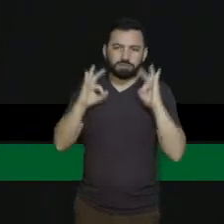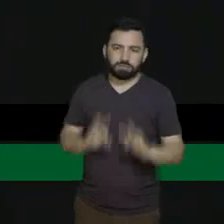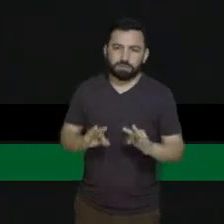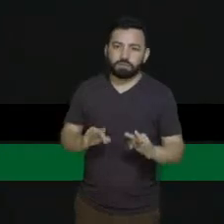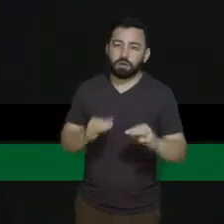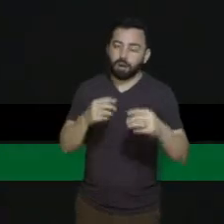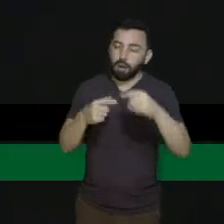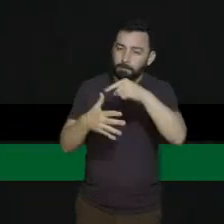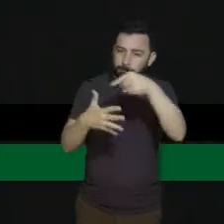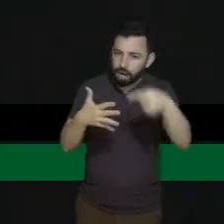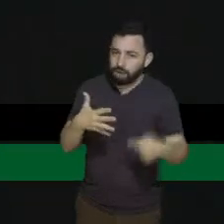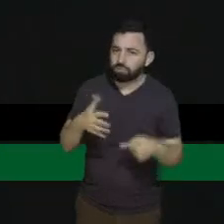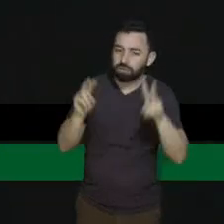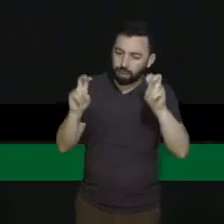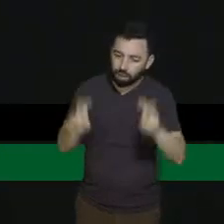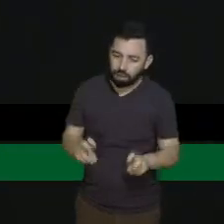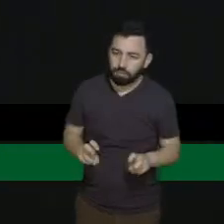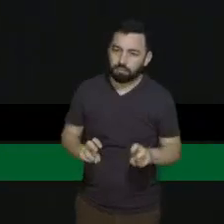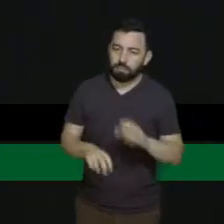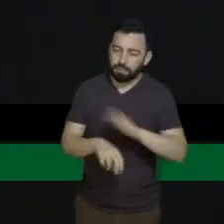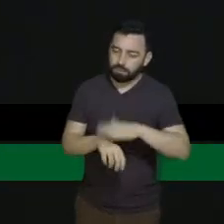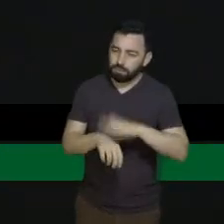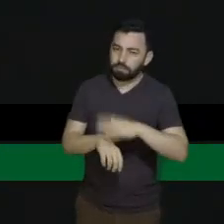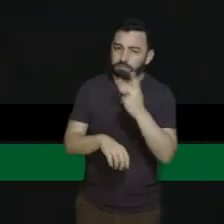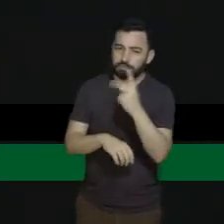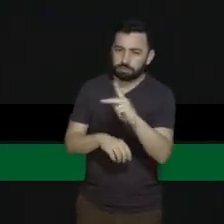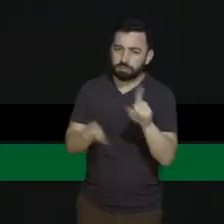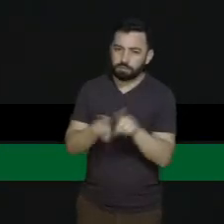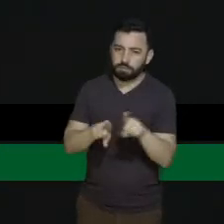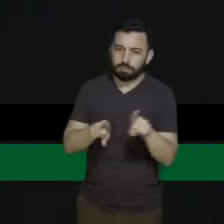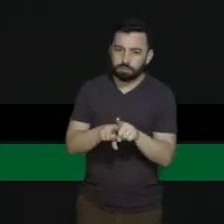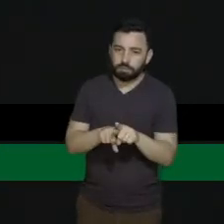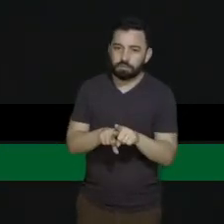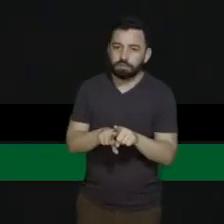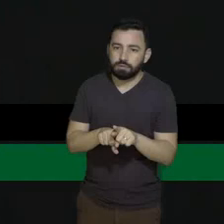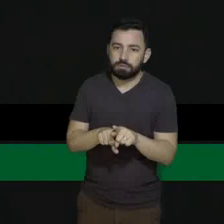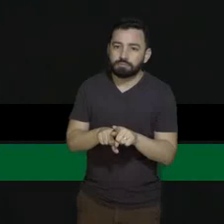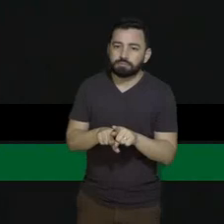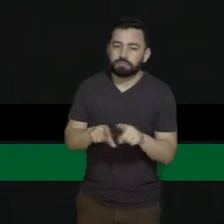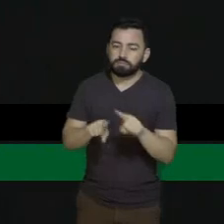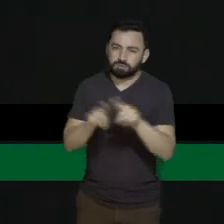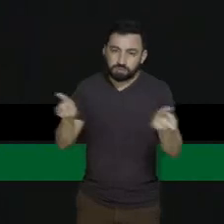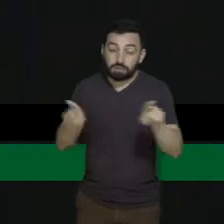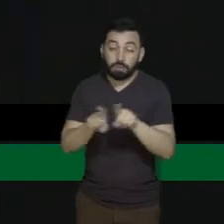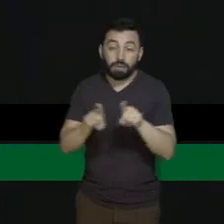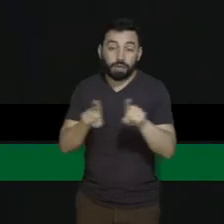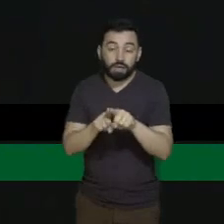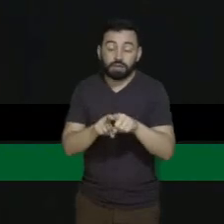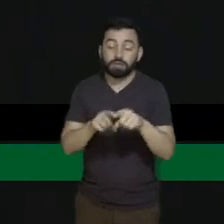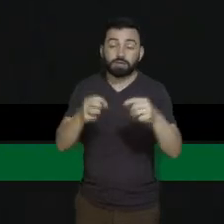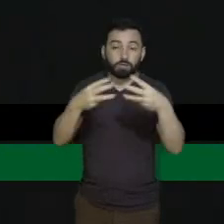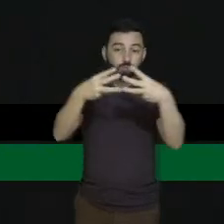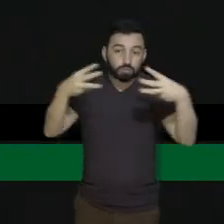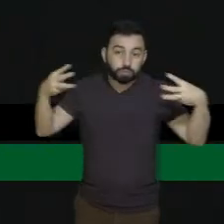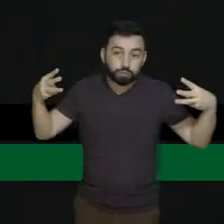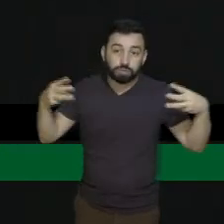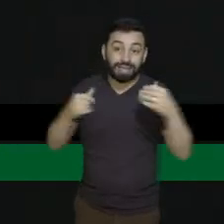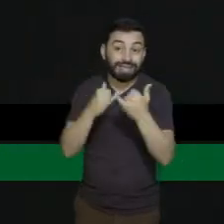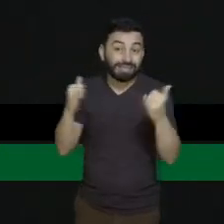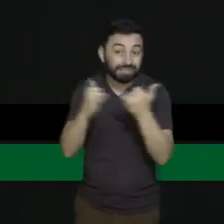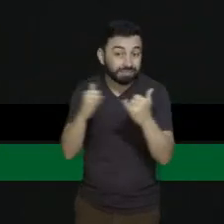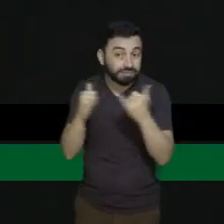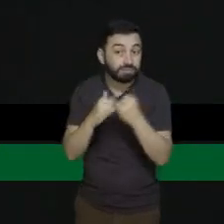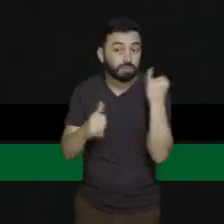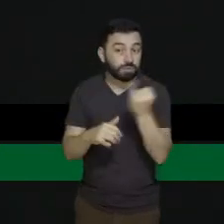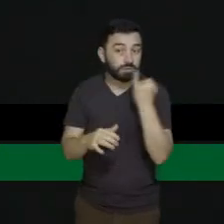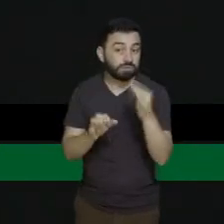dos senhores também, pela iluminação, a rede trifásica no interior,